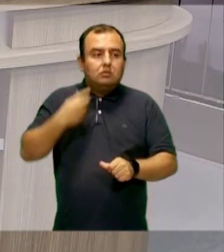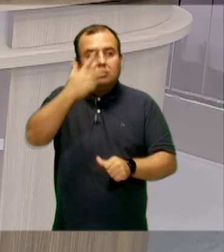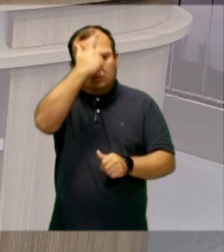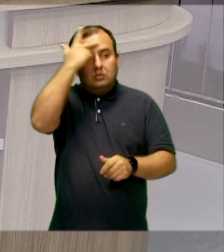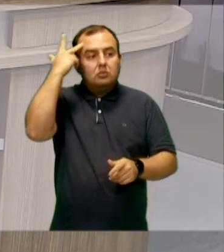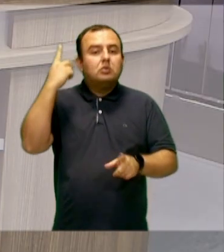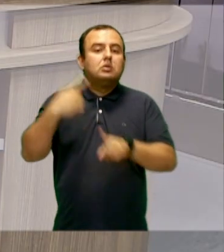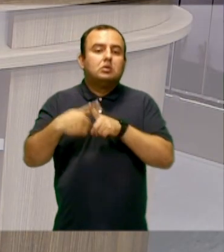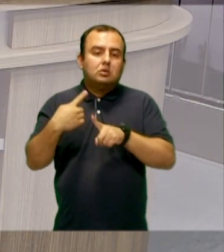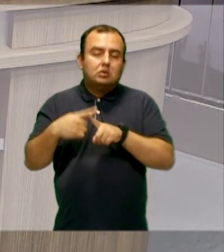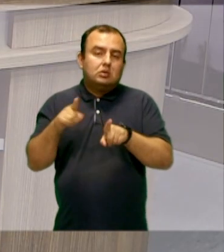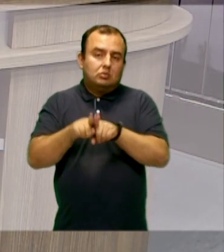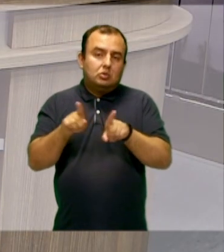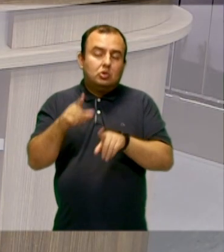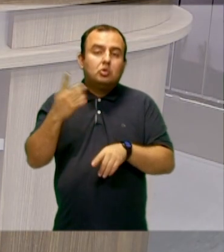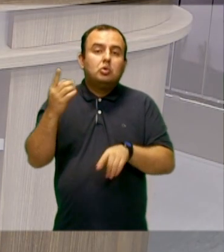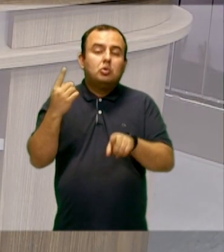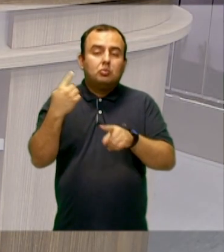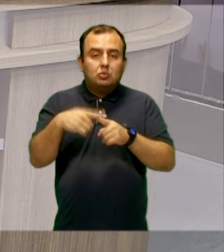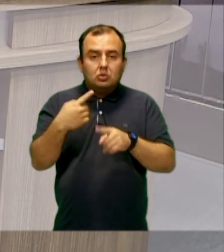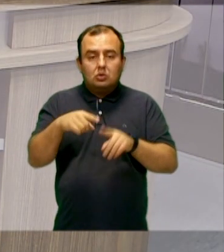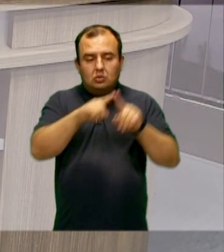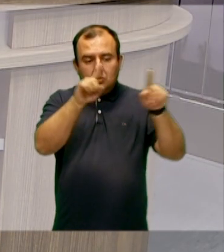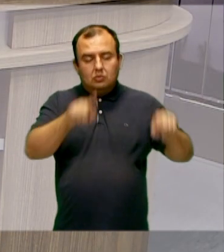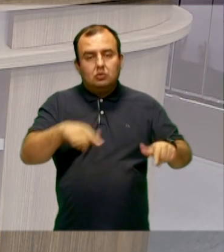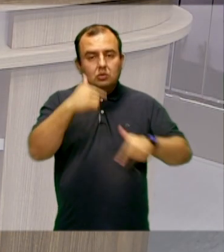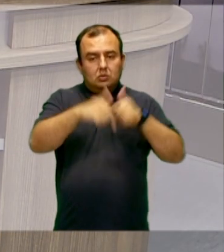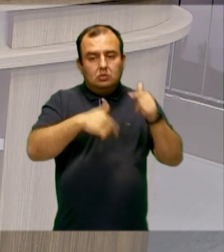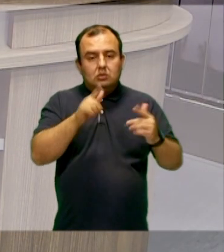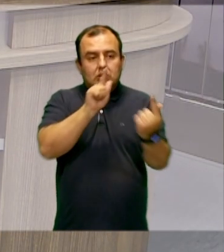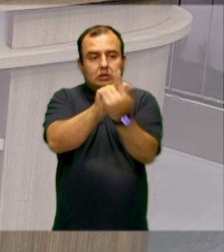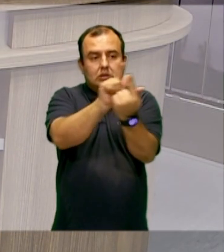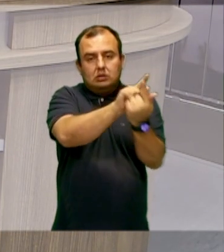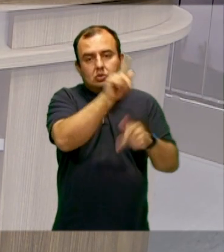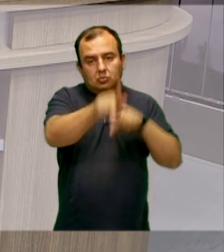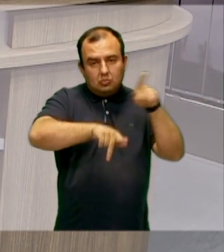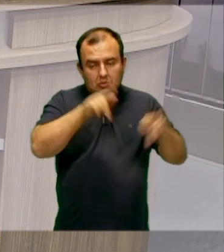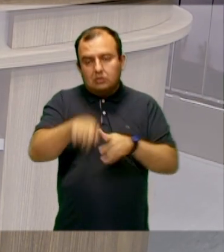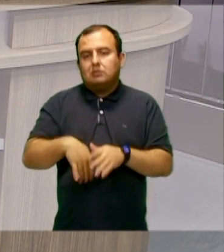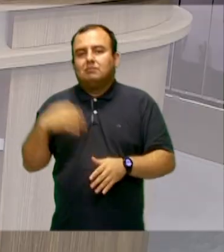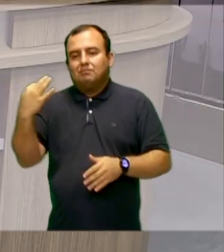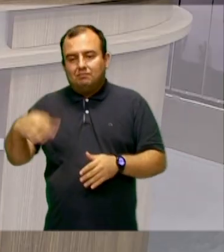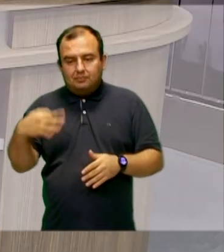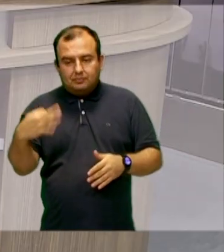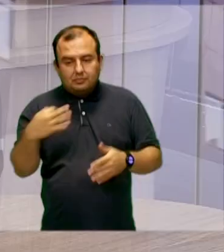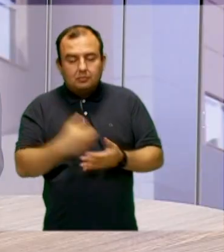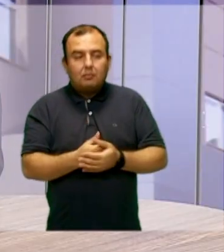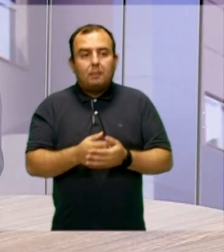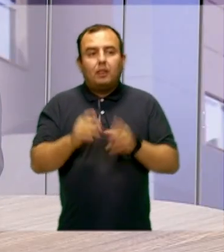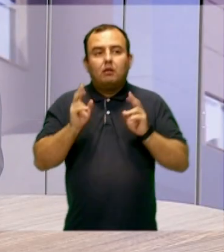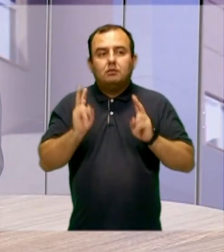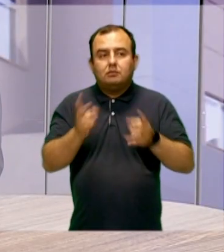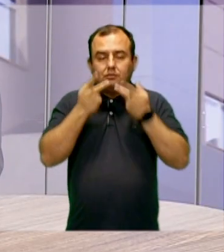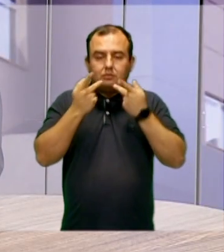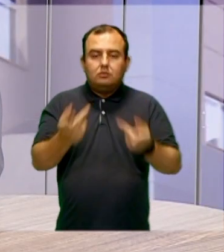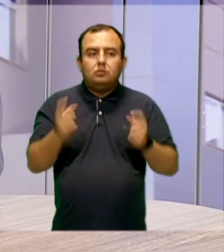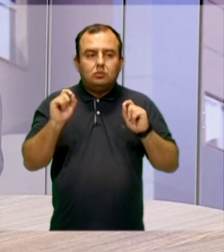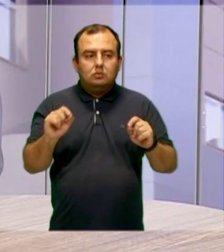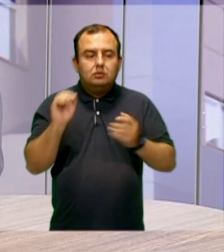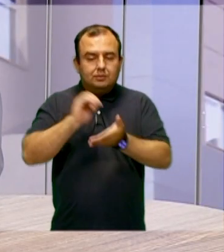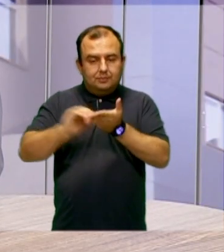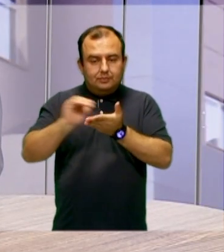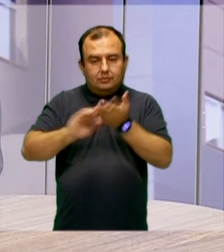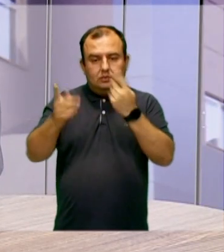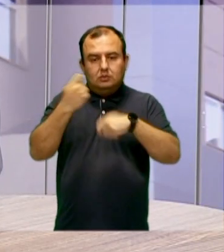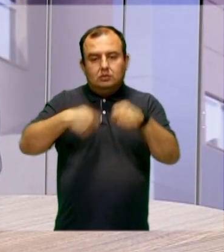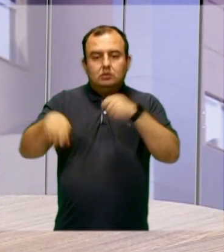pessoas, porque o servidor público está ali na ponta, está atendendo a população, né? Exatamente, eu sempre digo, Elis, que a Secretaria de Administração e